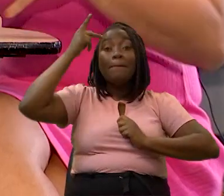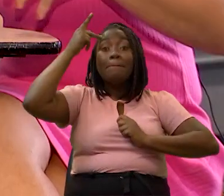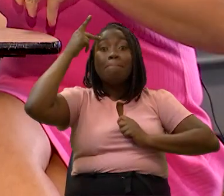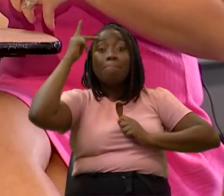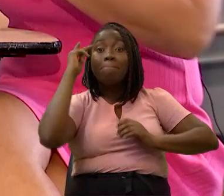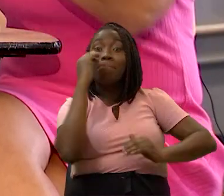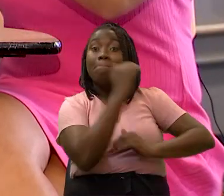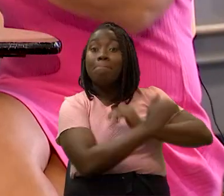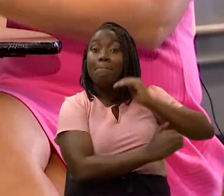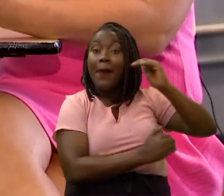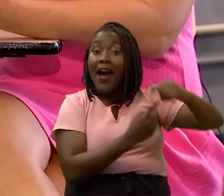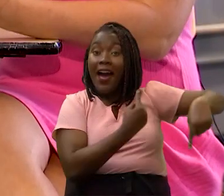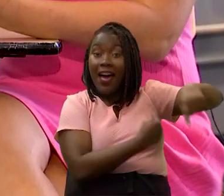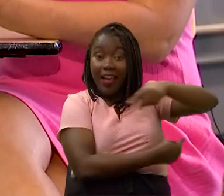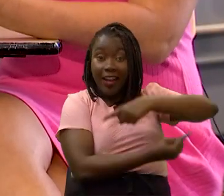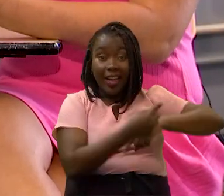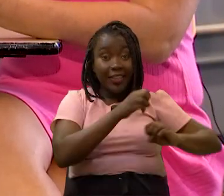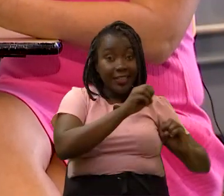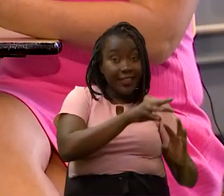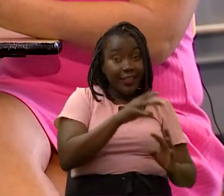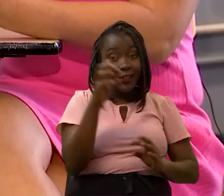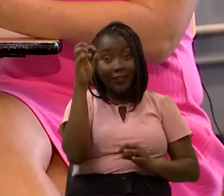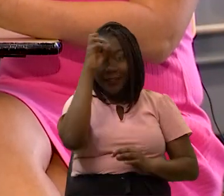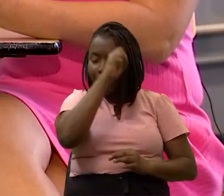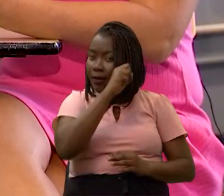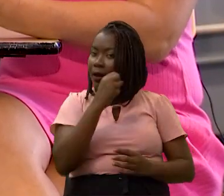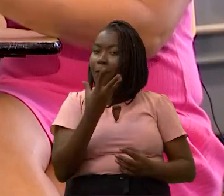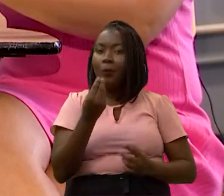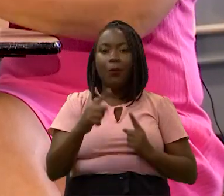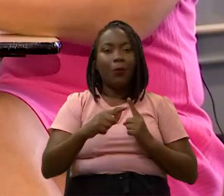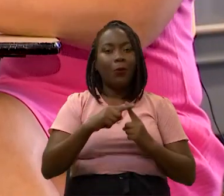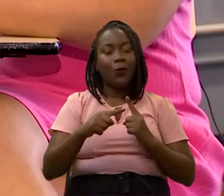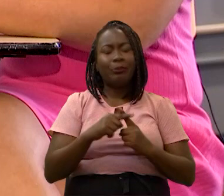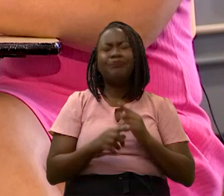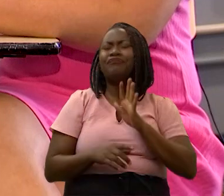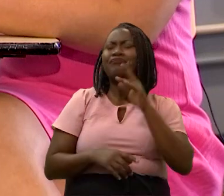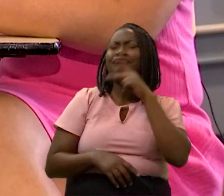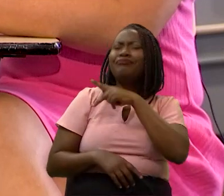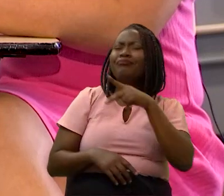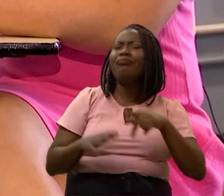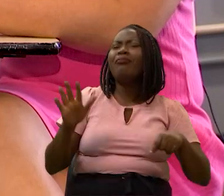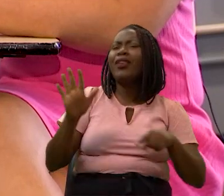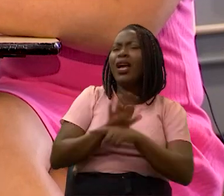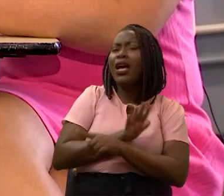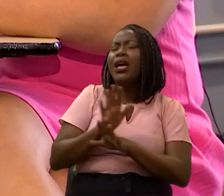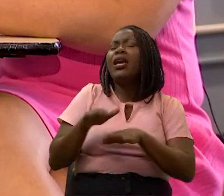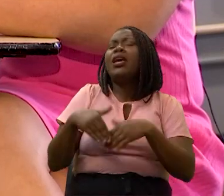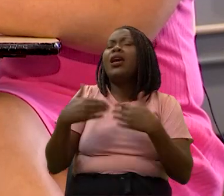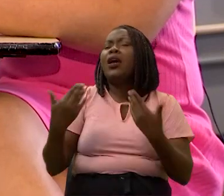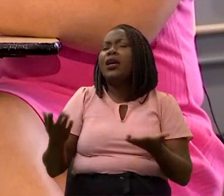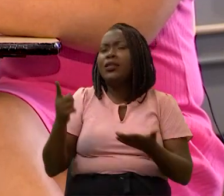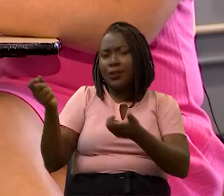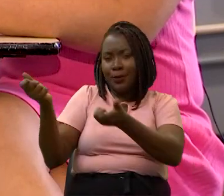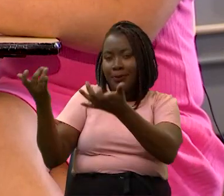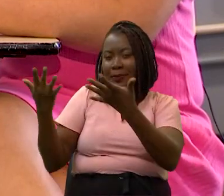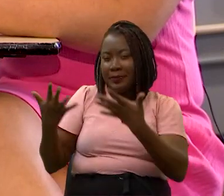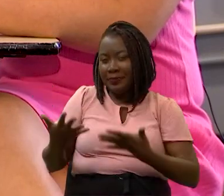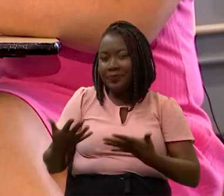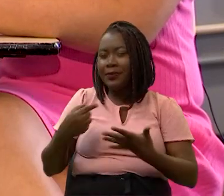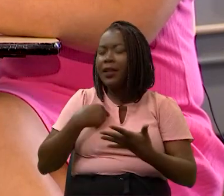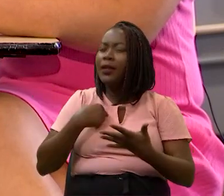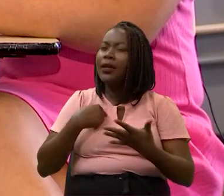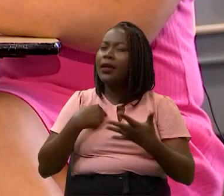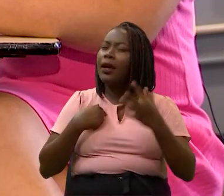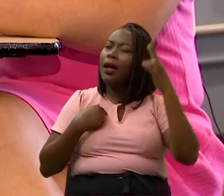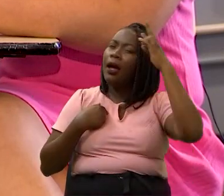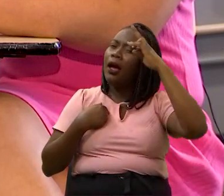trazem para aprimorar a relação ensino e aprendizado, isso é muito positivo. Ô professora, deixa eu te fazer uma pergunta. Enquanto você